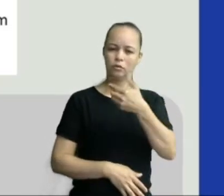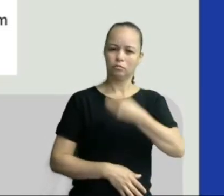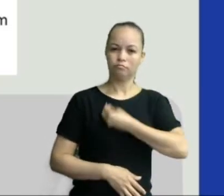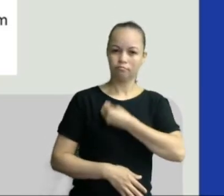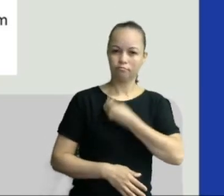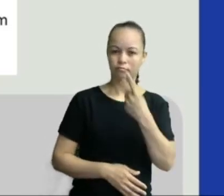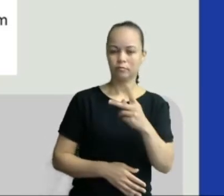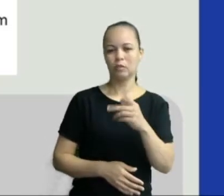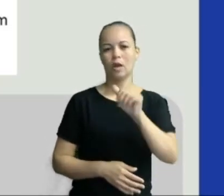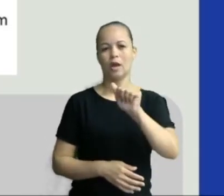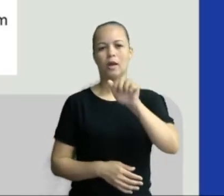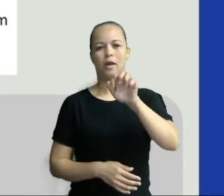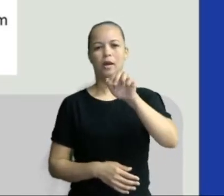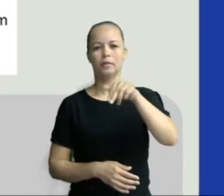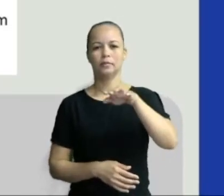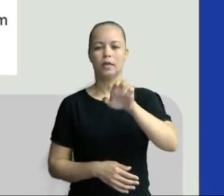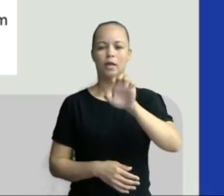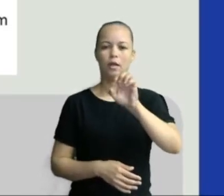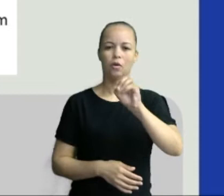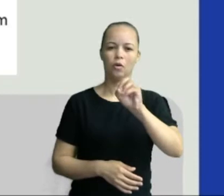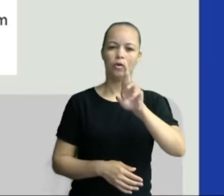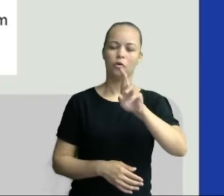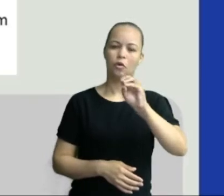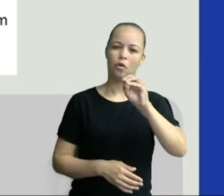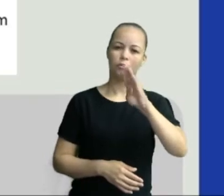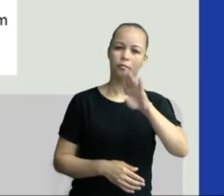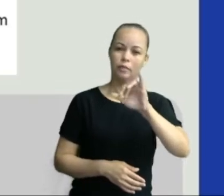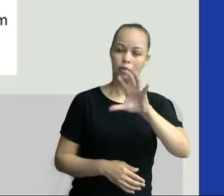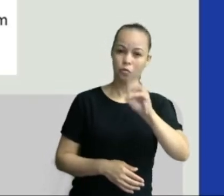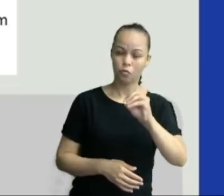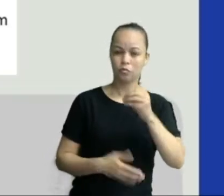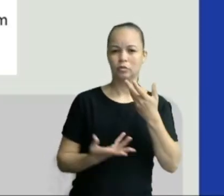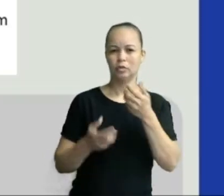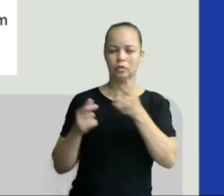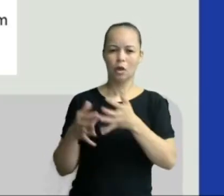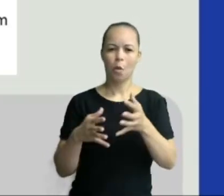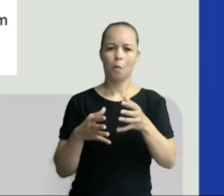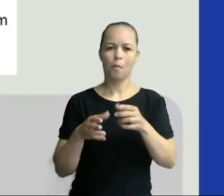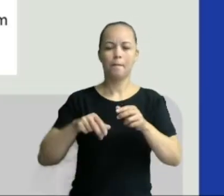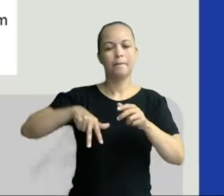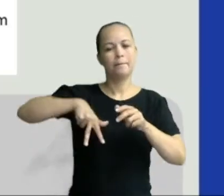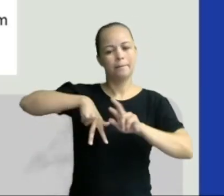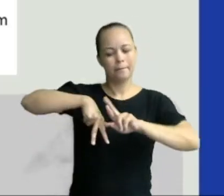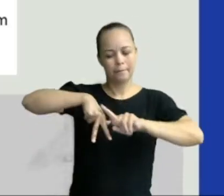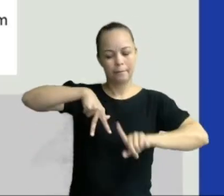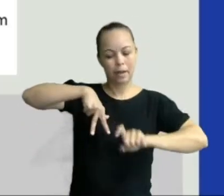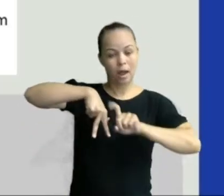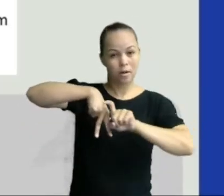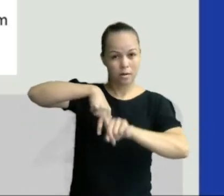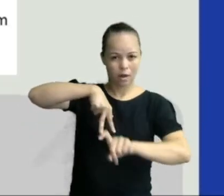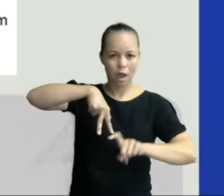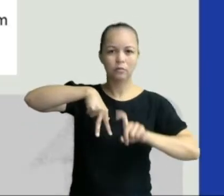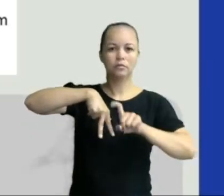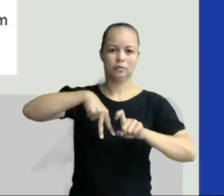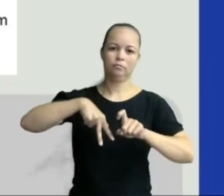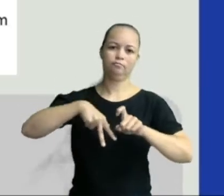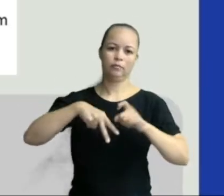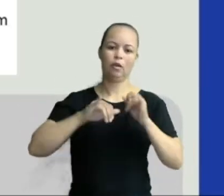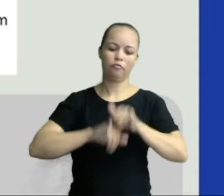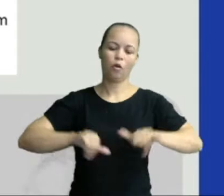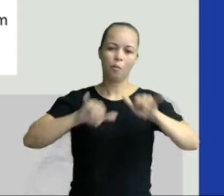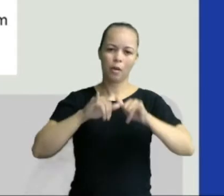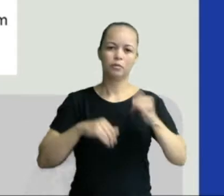ou anaeróbicos, tá? Obrigatórios ou facultativos, eles são parasitas. Essas são informações importantíssimas. O que eles